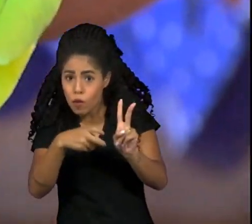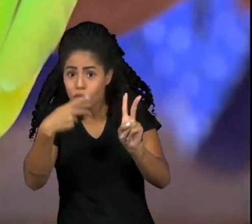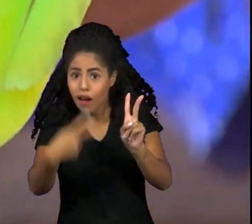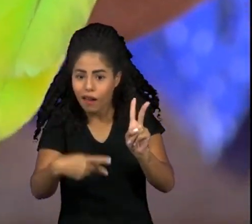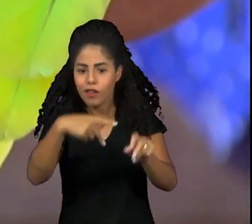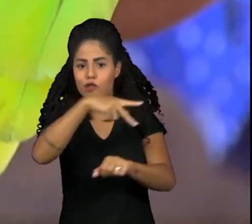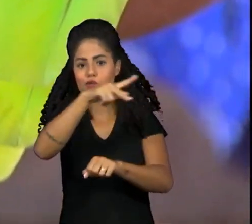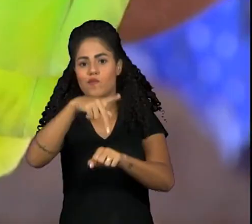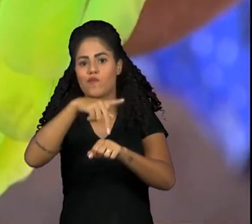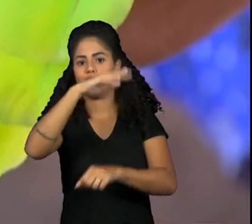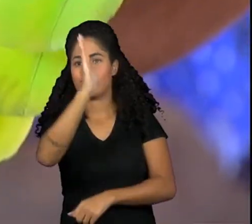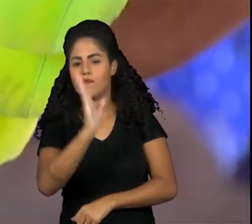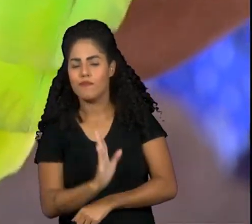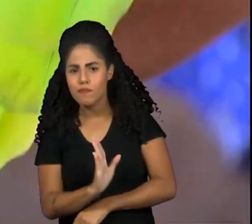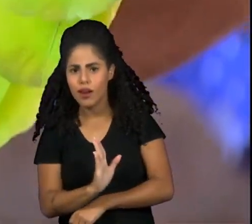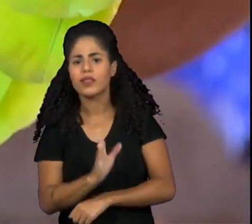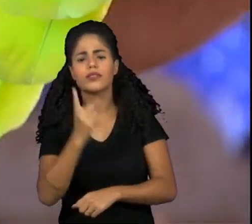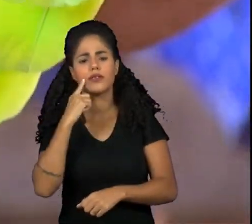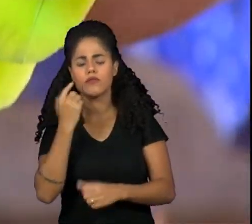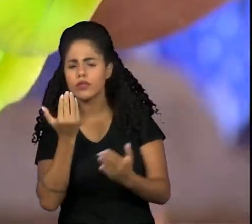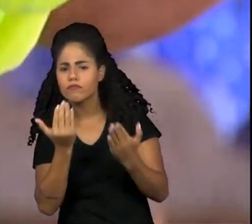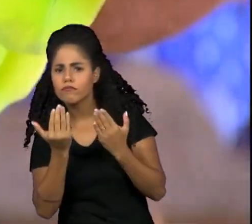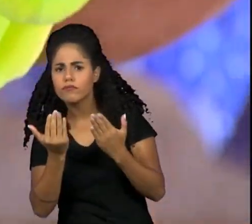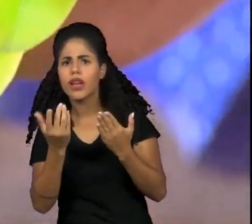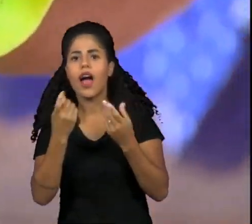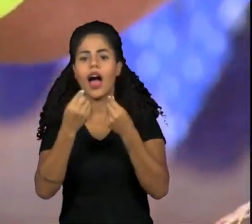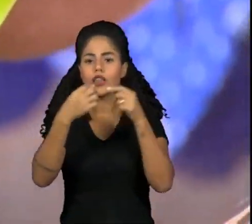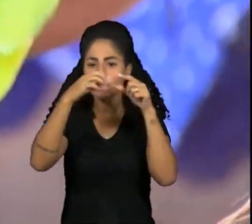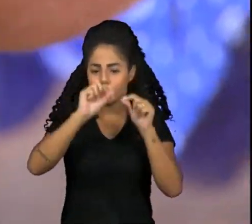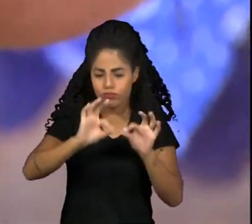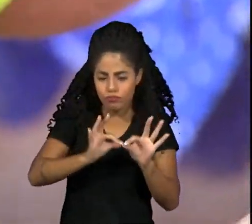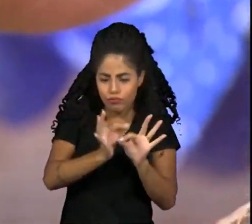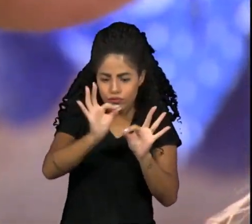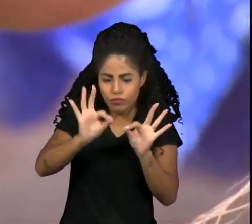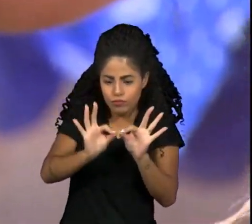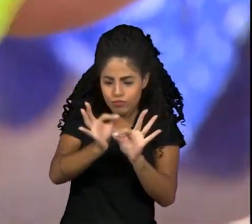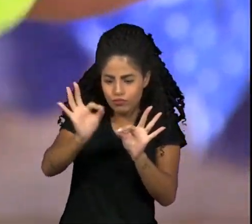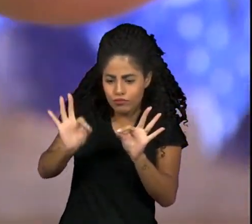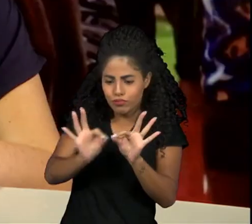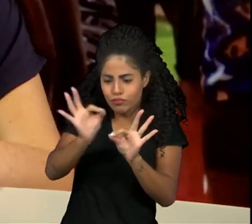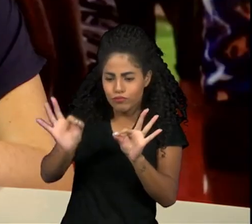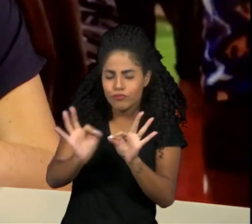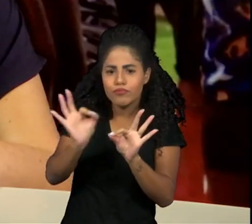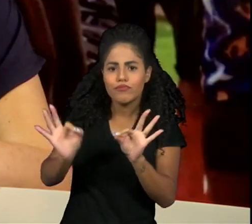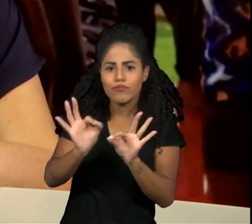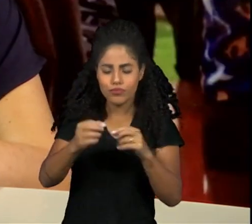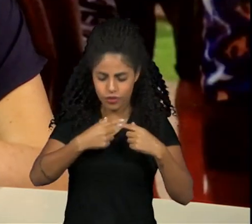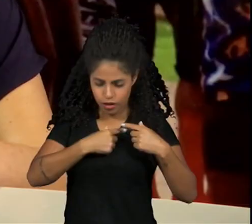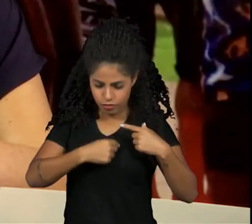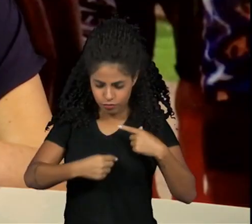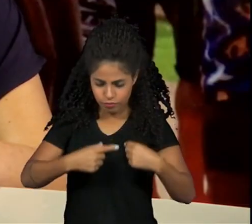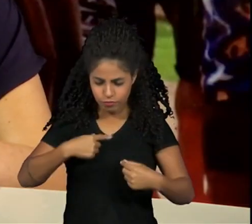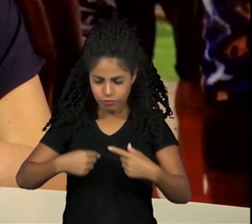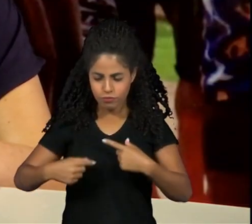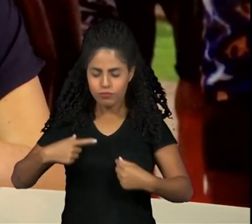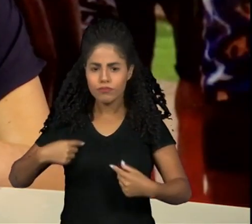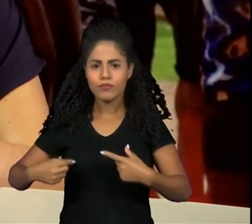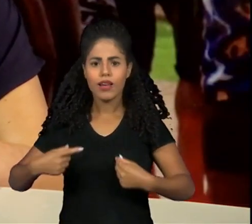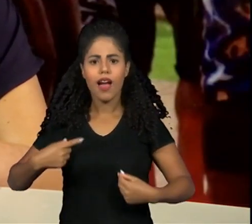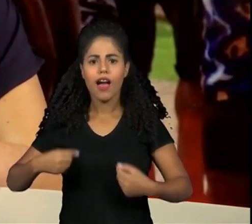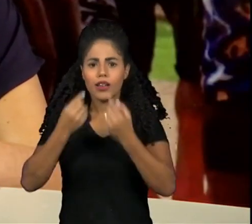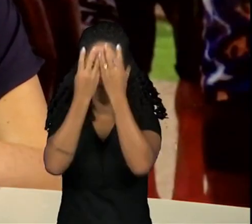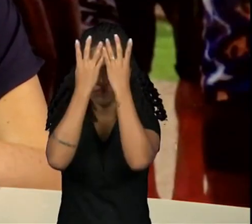que eles comparam a plumária Kaapor como joias mesmo, joias de pena. Então é